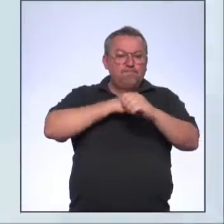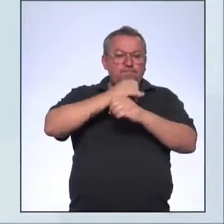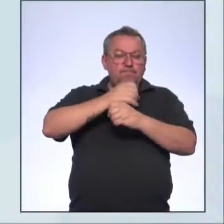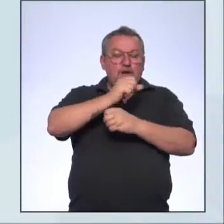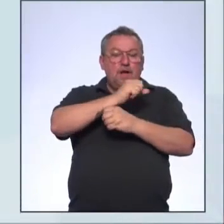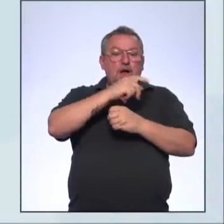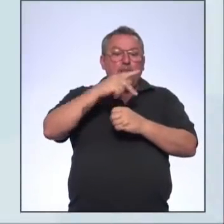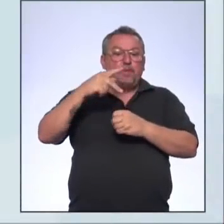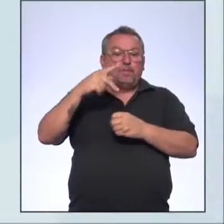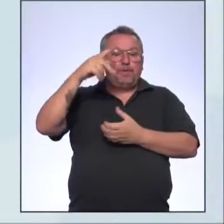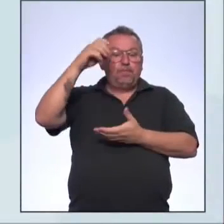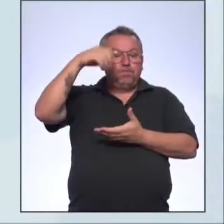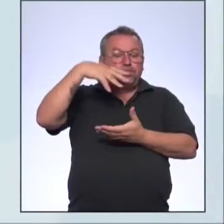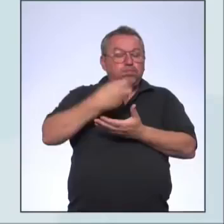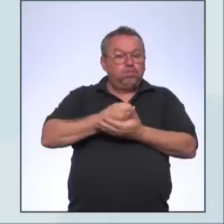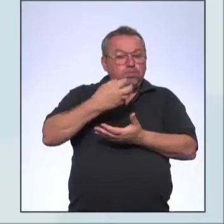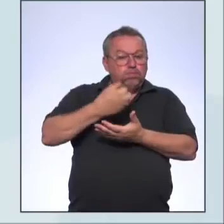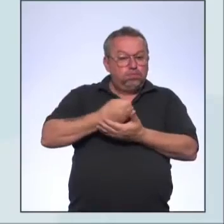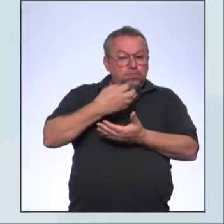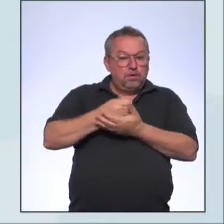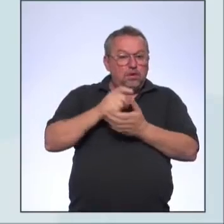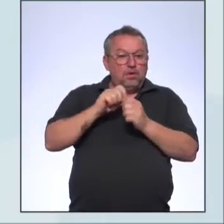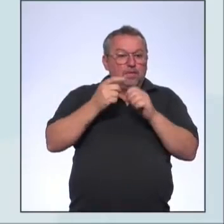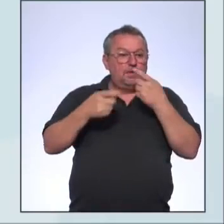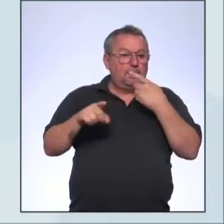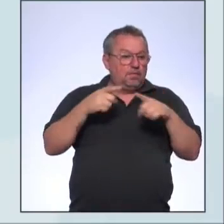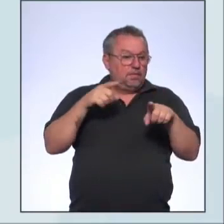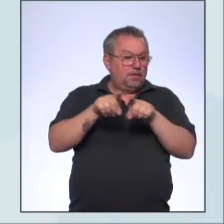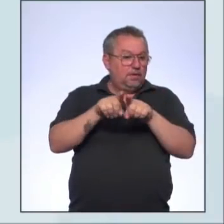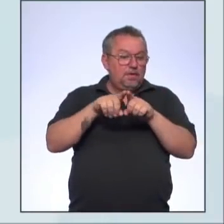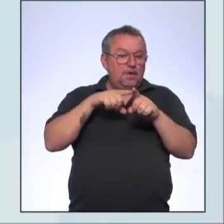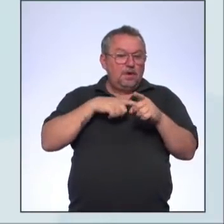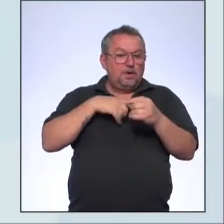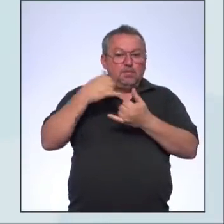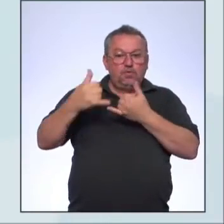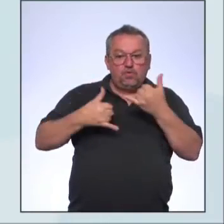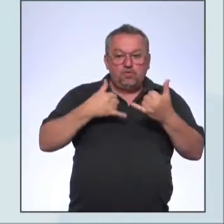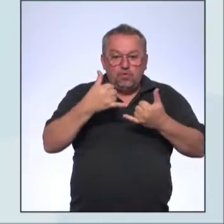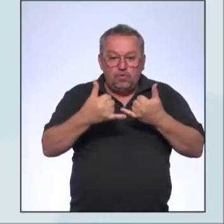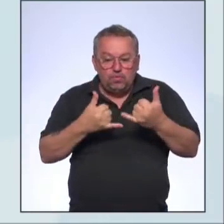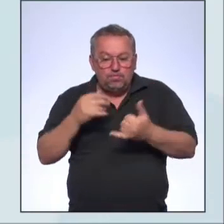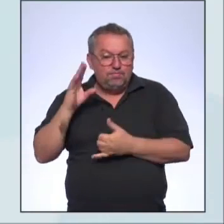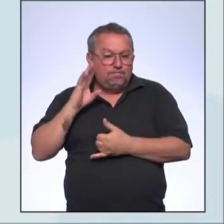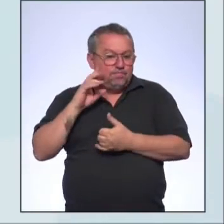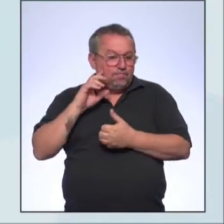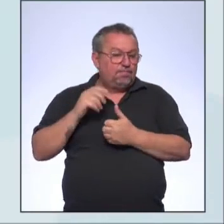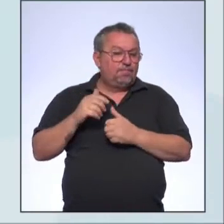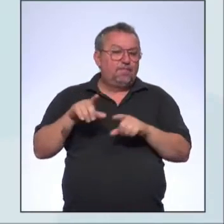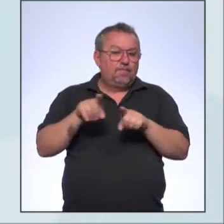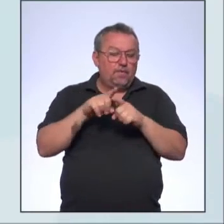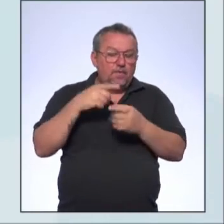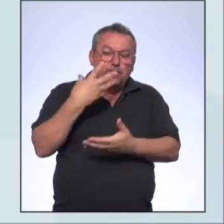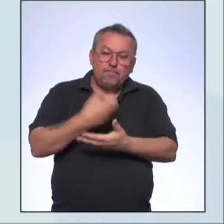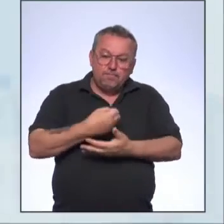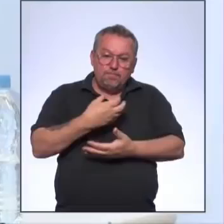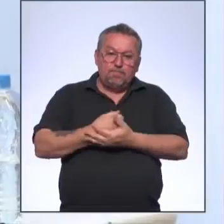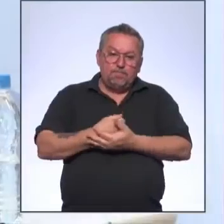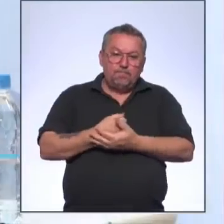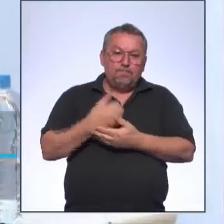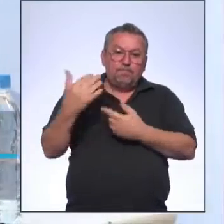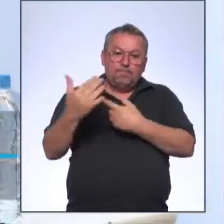que ajudam você a fazer composições. Tem muito jogo de videogame bacana, jogo para baixar no celular que ajuda